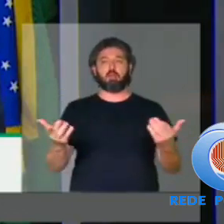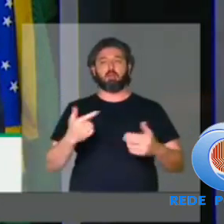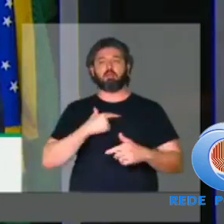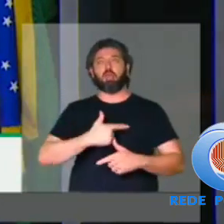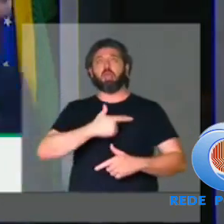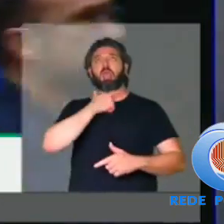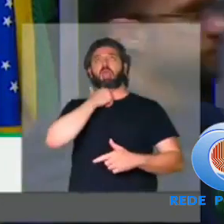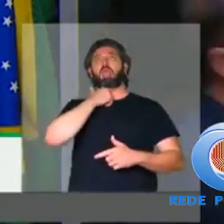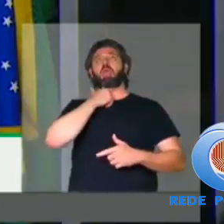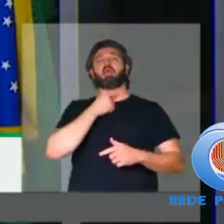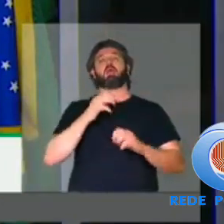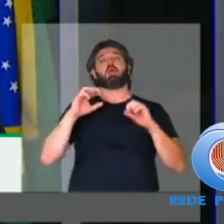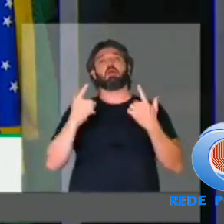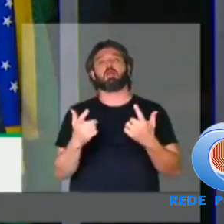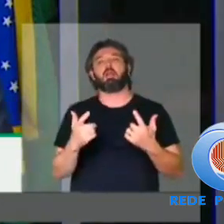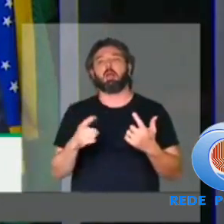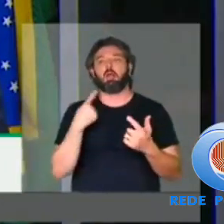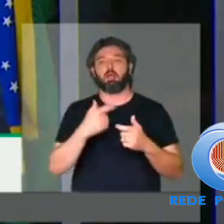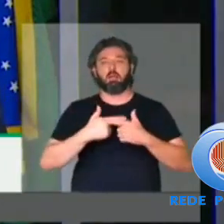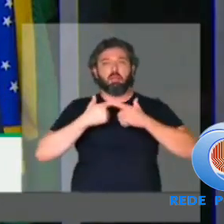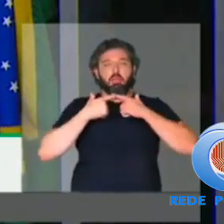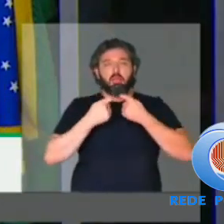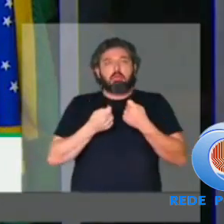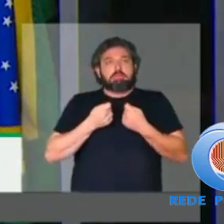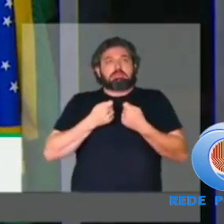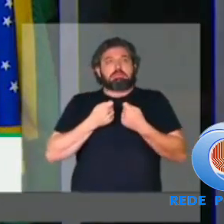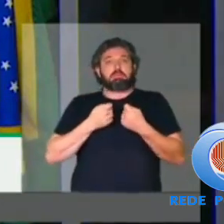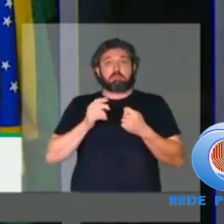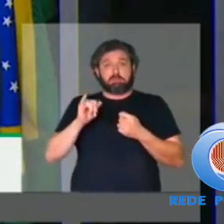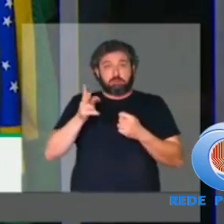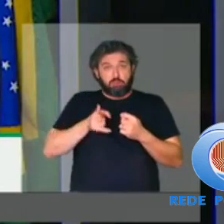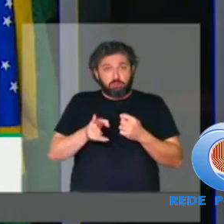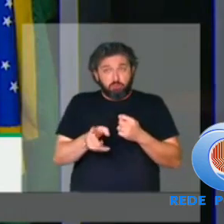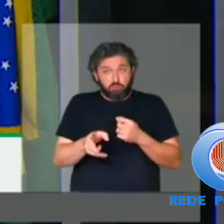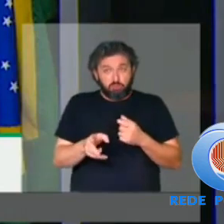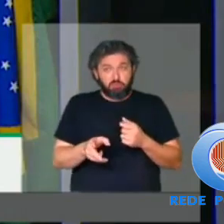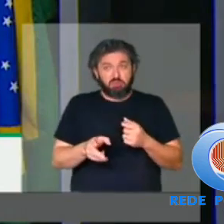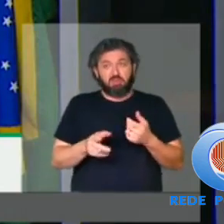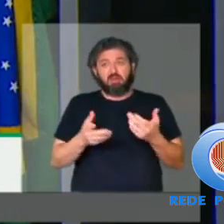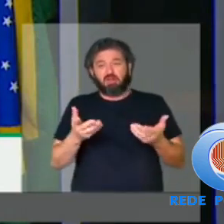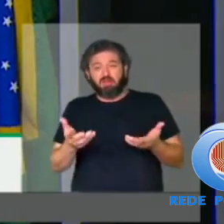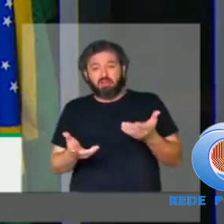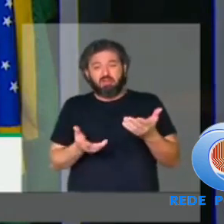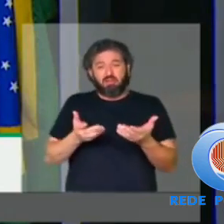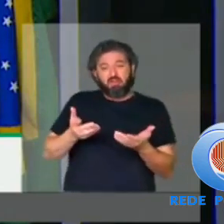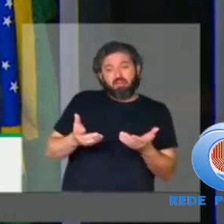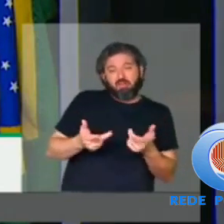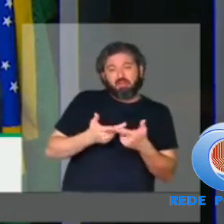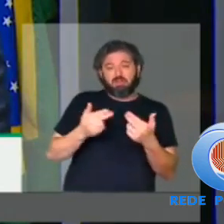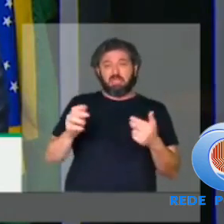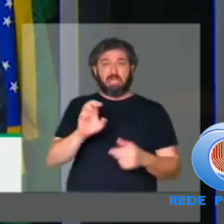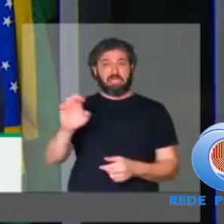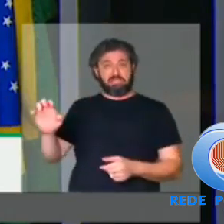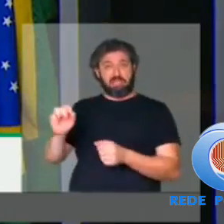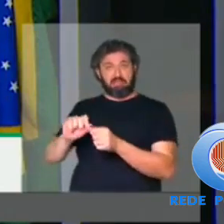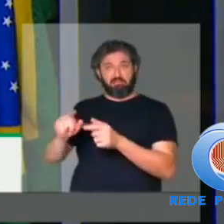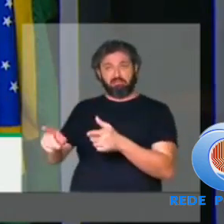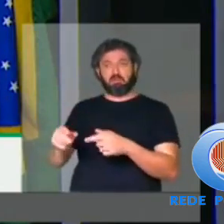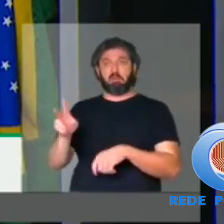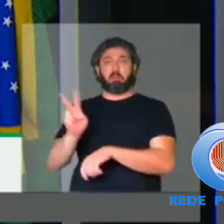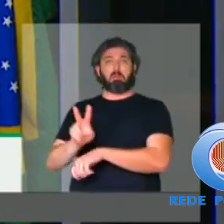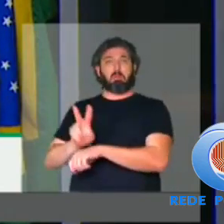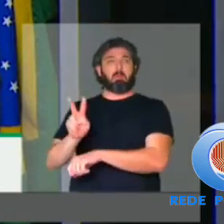no buraco. É claro que nós estamos numa recessão. E se a gente continuar com essa medida que a esquerda tomou